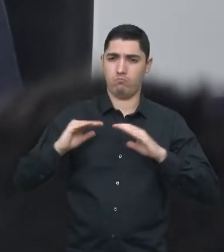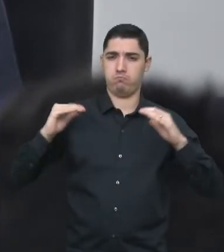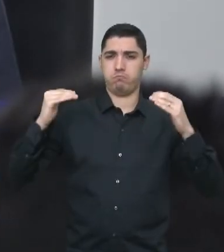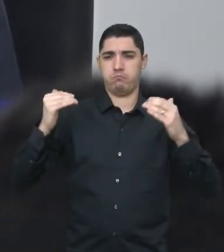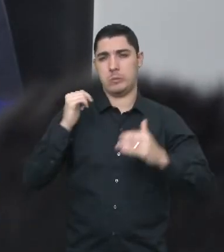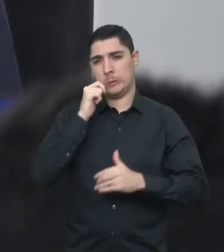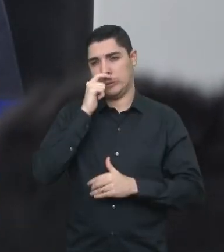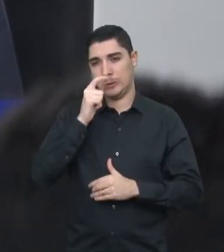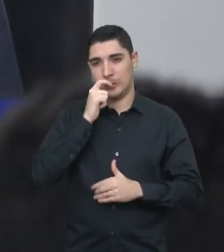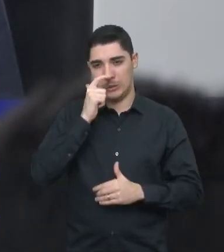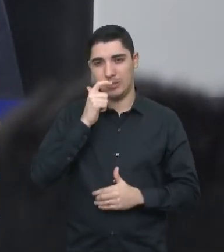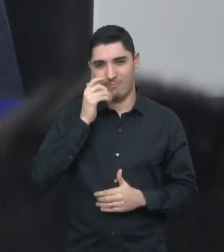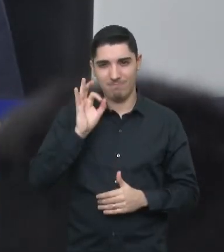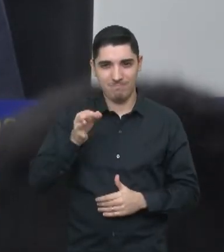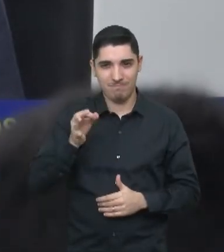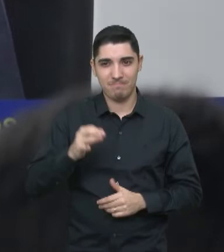o